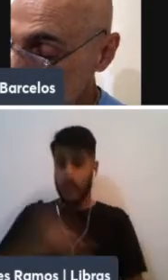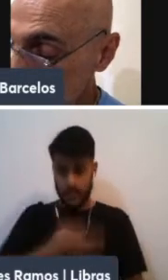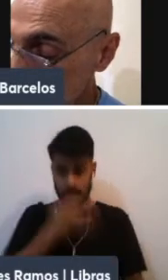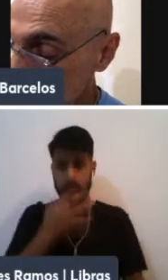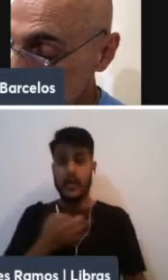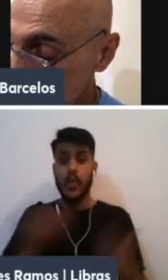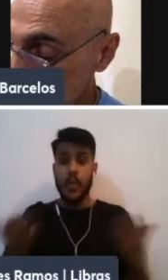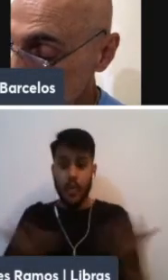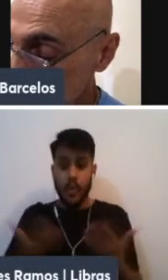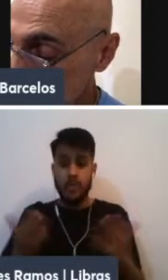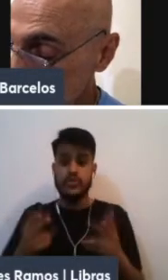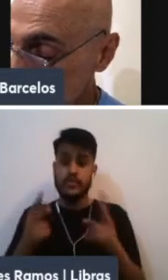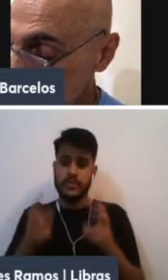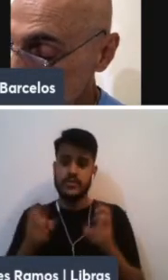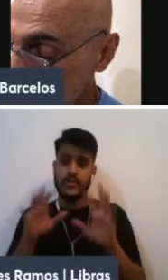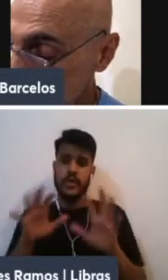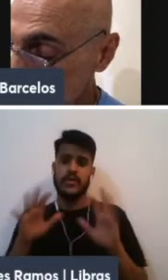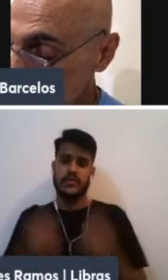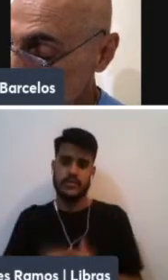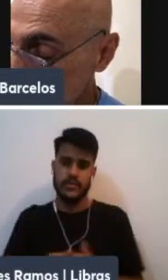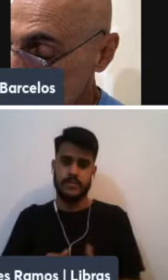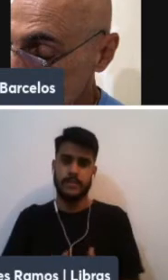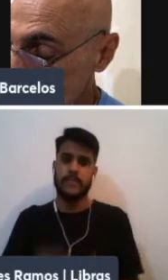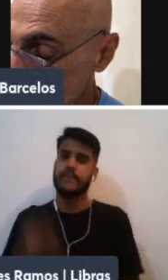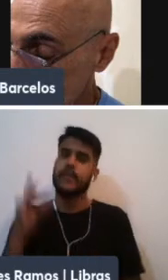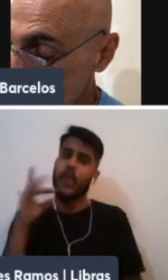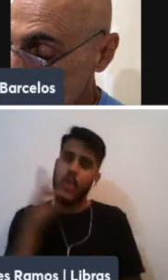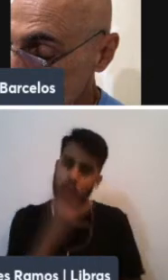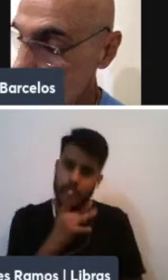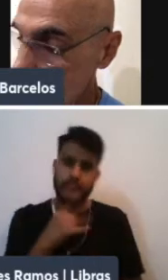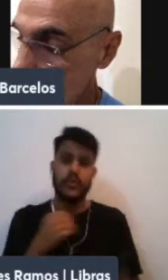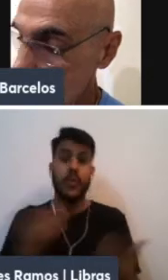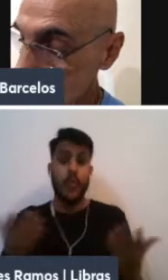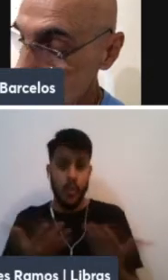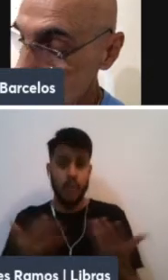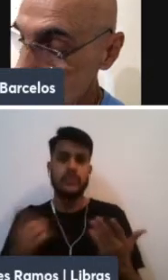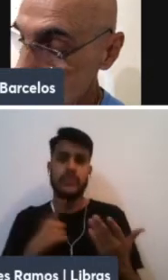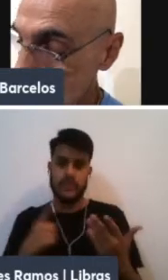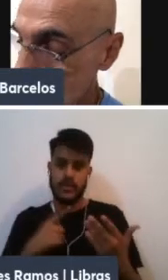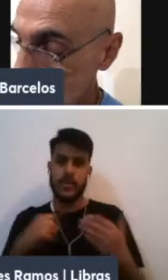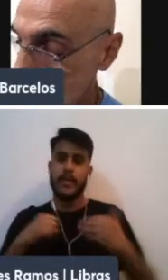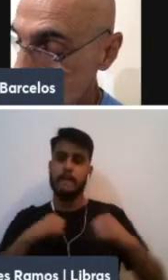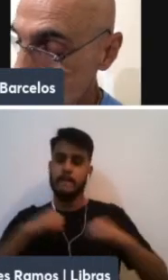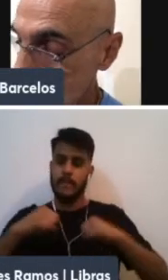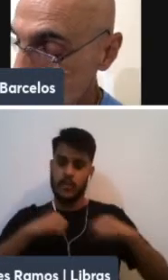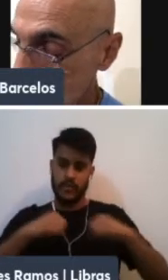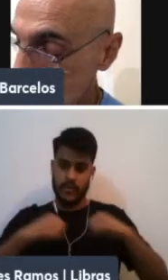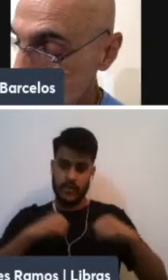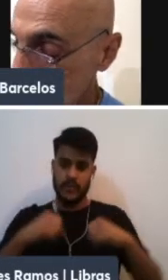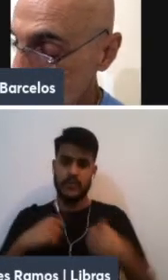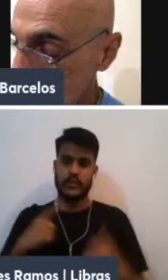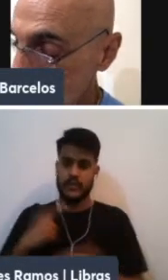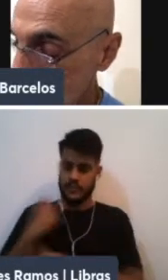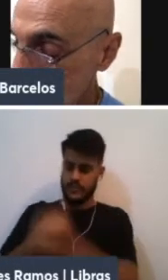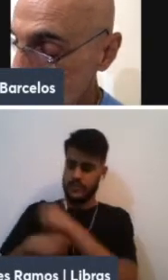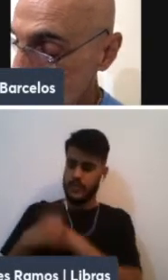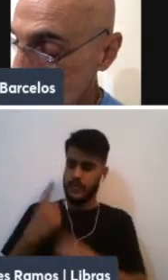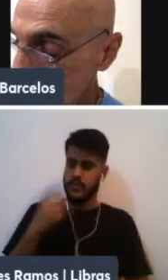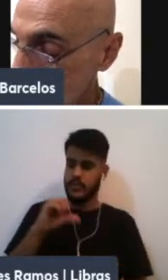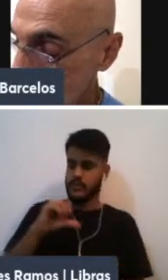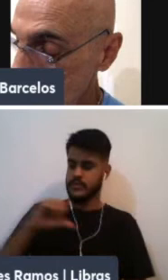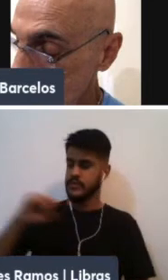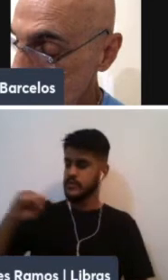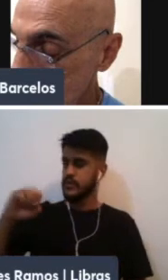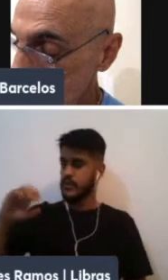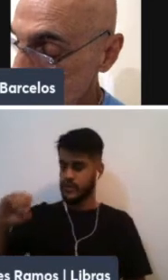lógico que nesse período cresceu um movimento importante que foi assim. Em 80, desapareceu praticamente a maioria